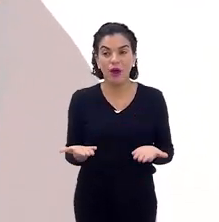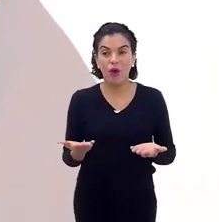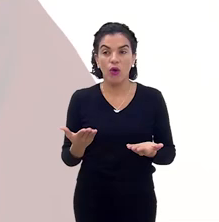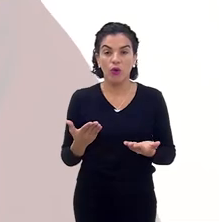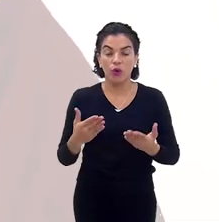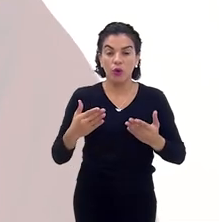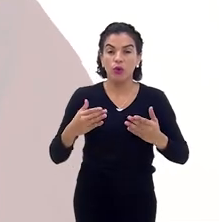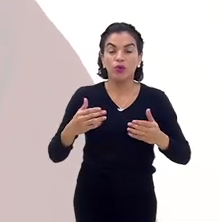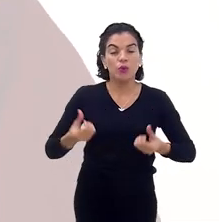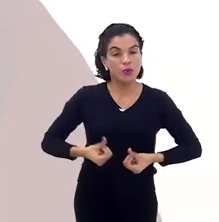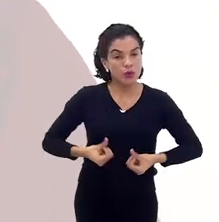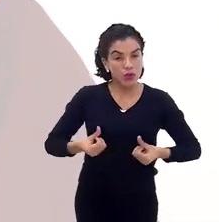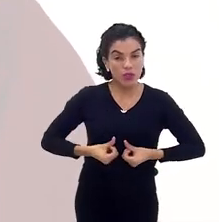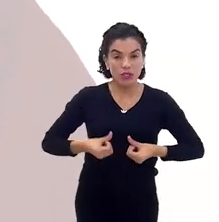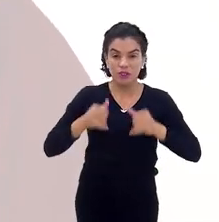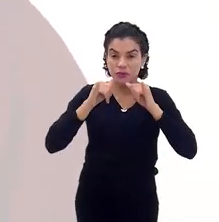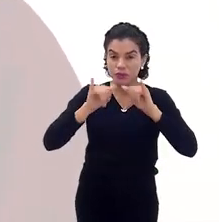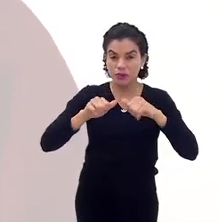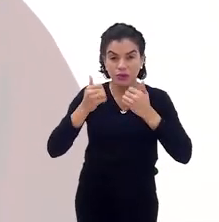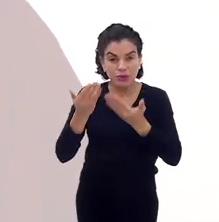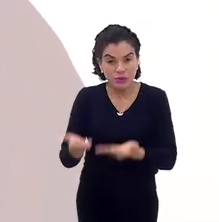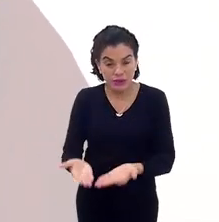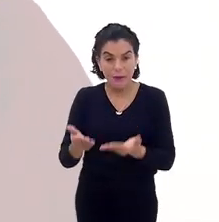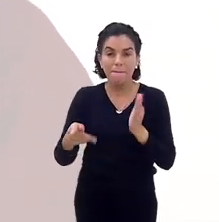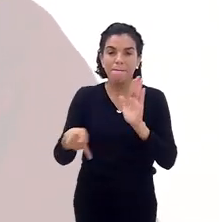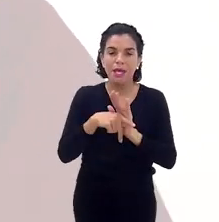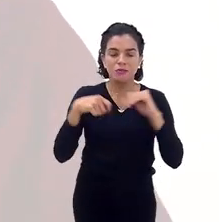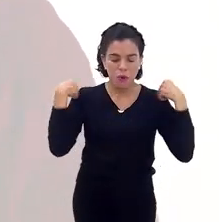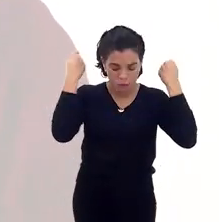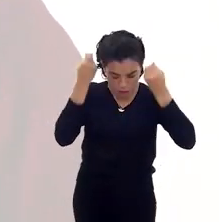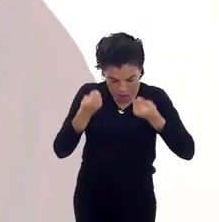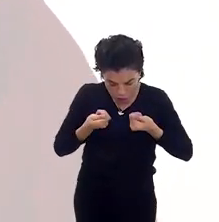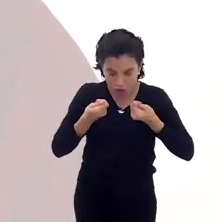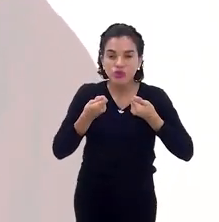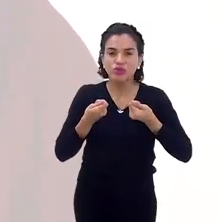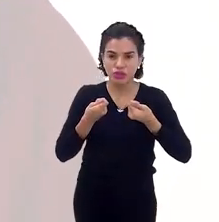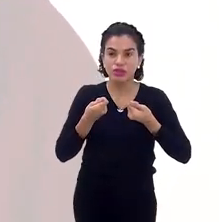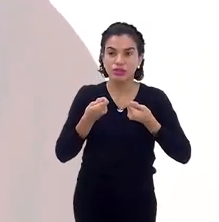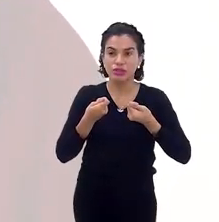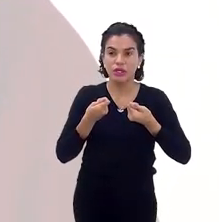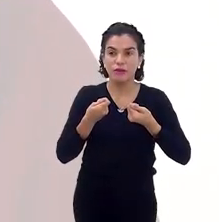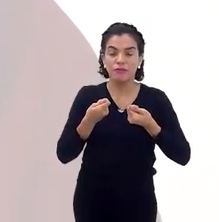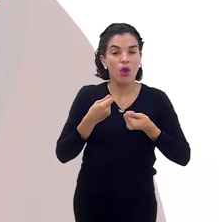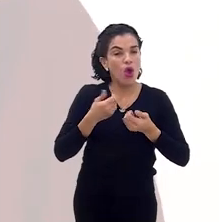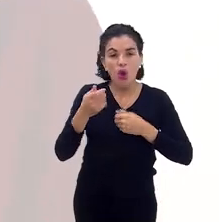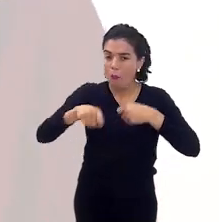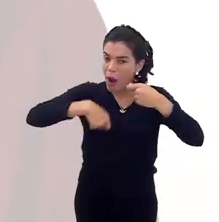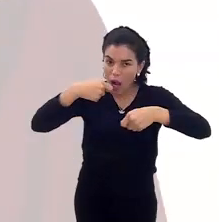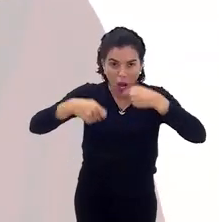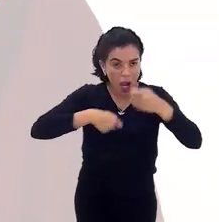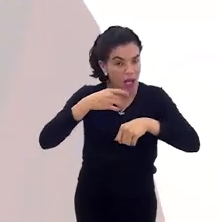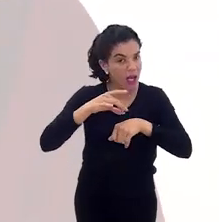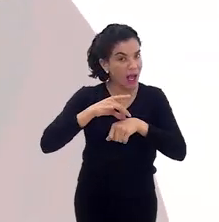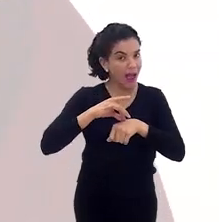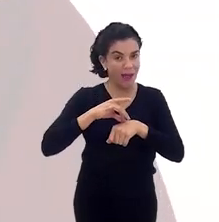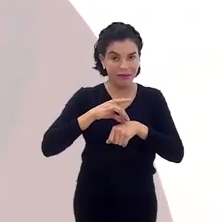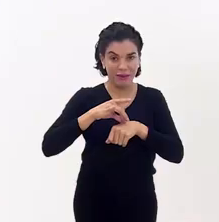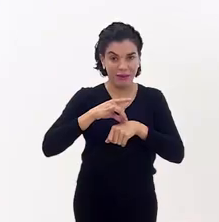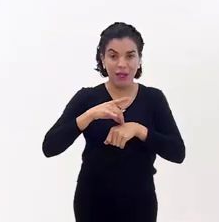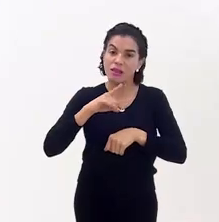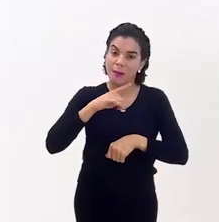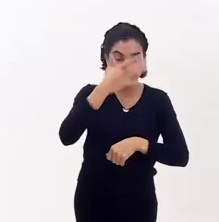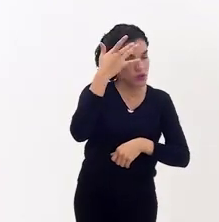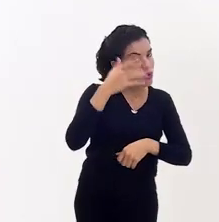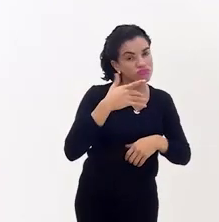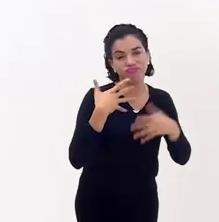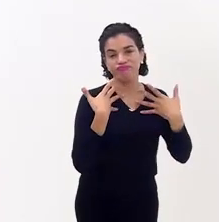então, no budismo tibetano, mesmo monges e laicos, comem carne. Tem pessoas que